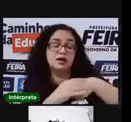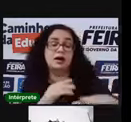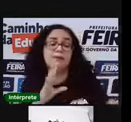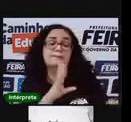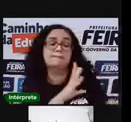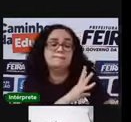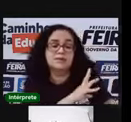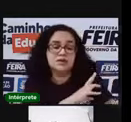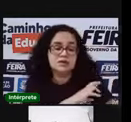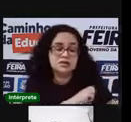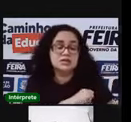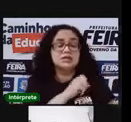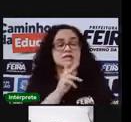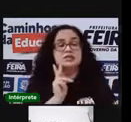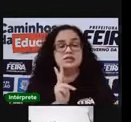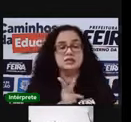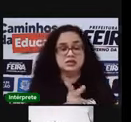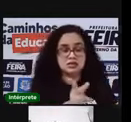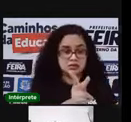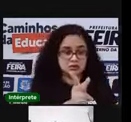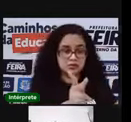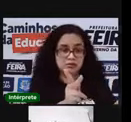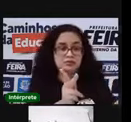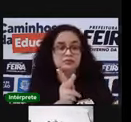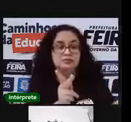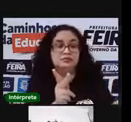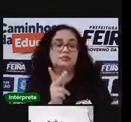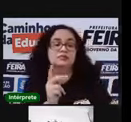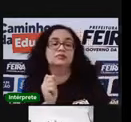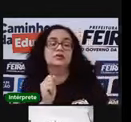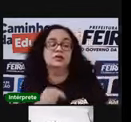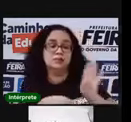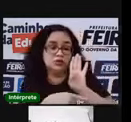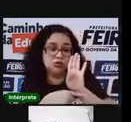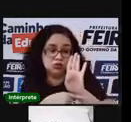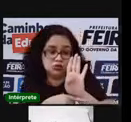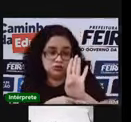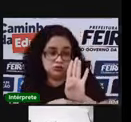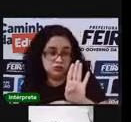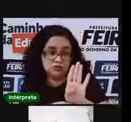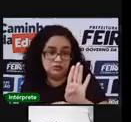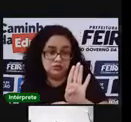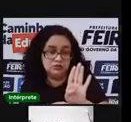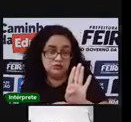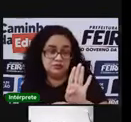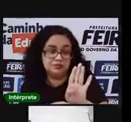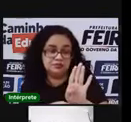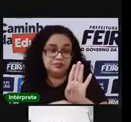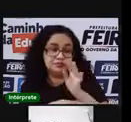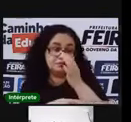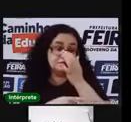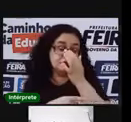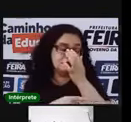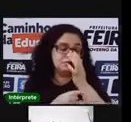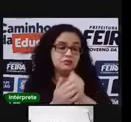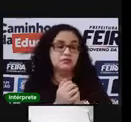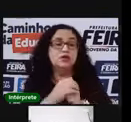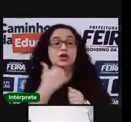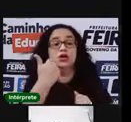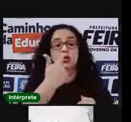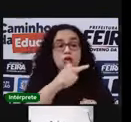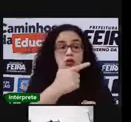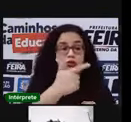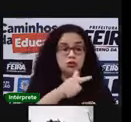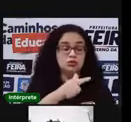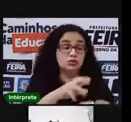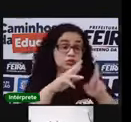sempre estou, não é? Aí de prontidão, né, de solicitude para esse outro que